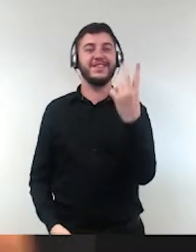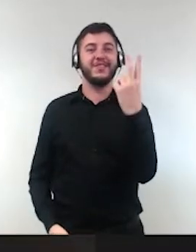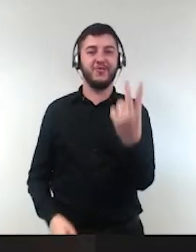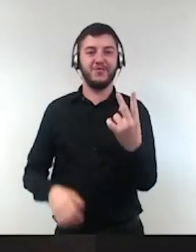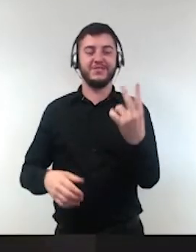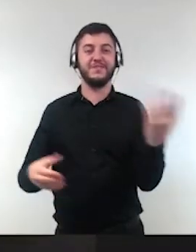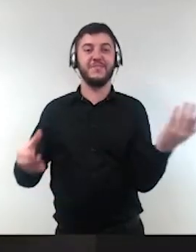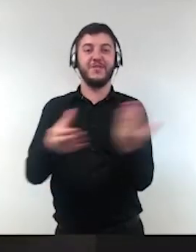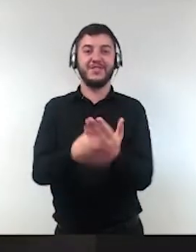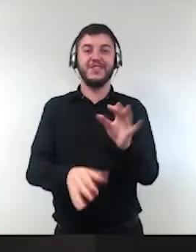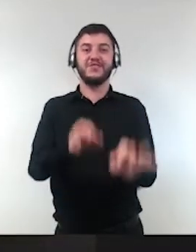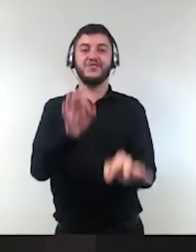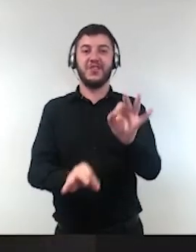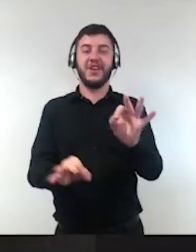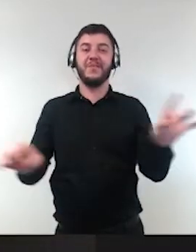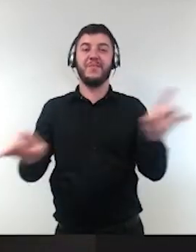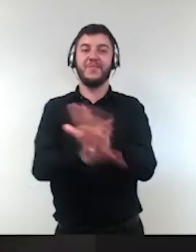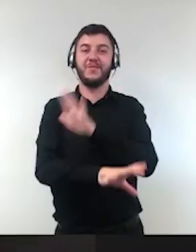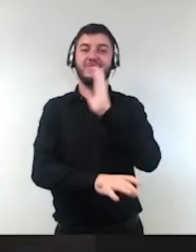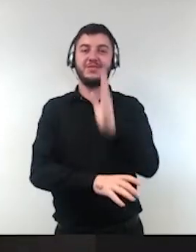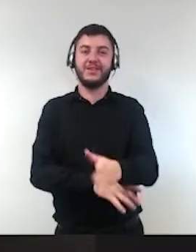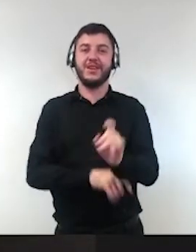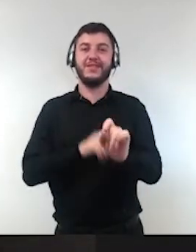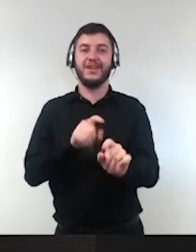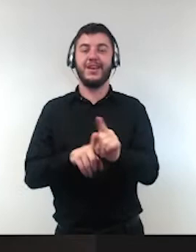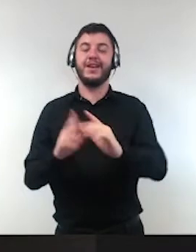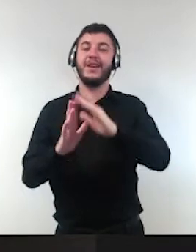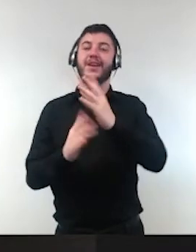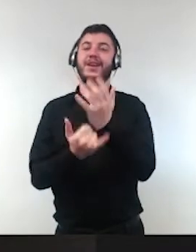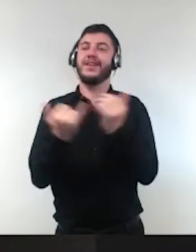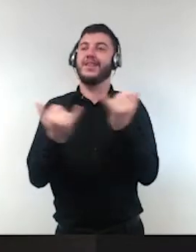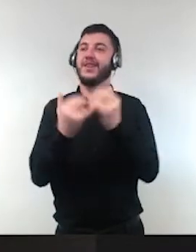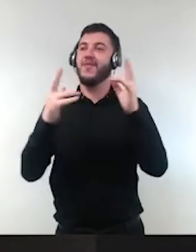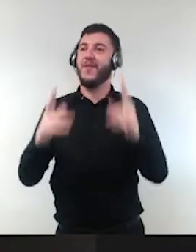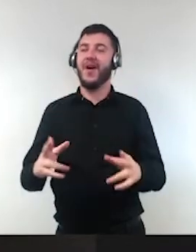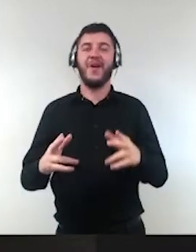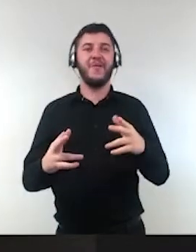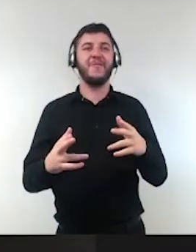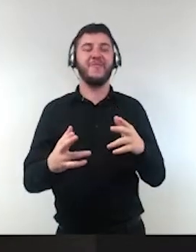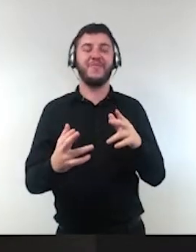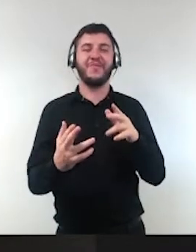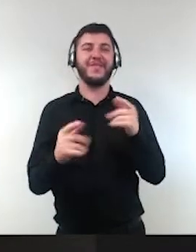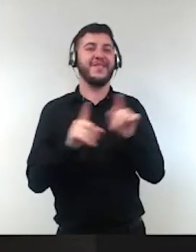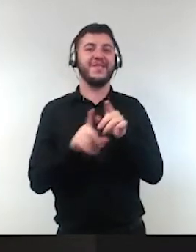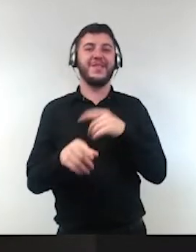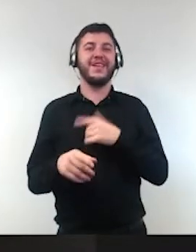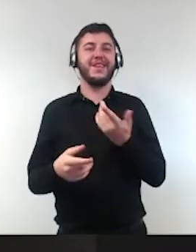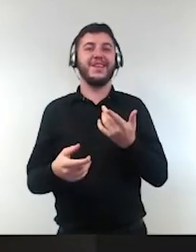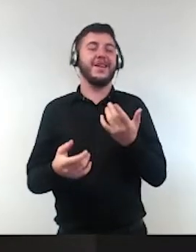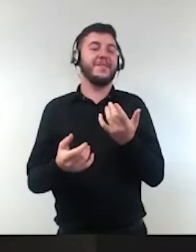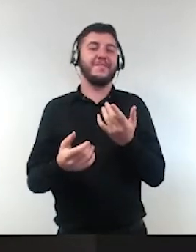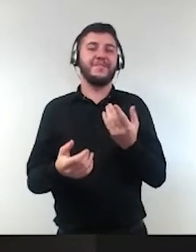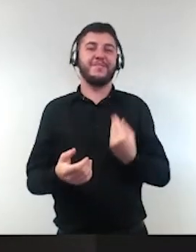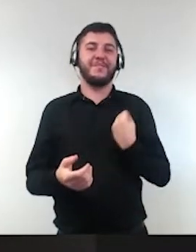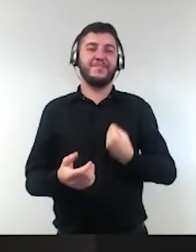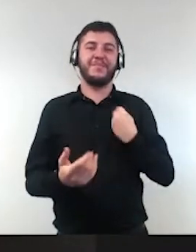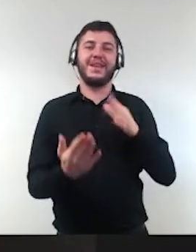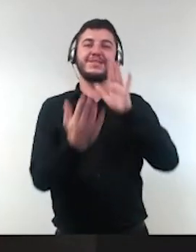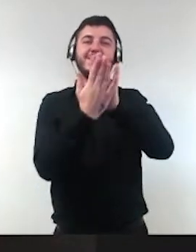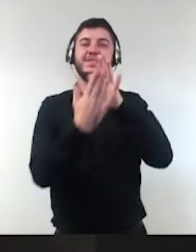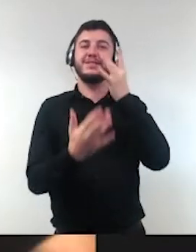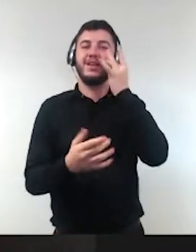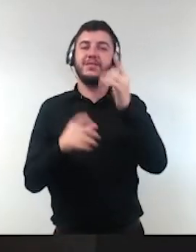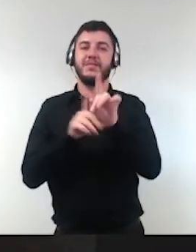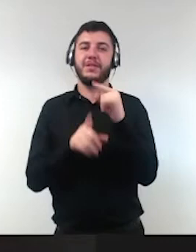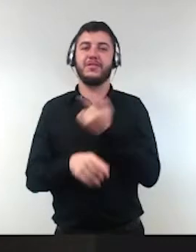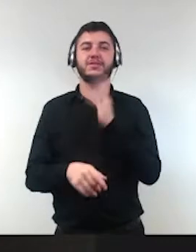Produtividade exatamente semelhante a quando se julgava presencialmente e observando a ampla defesa, o contraditório, e